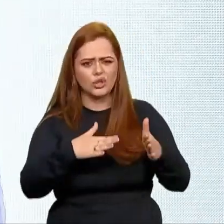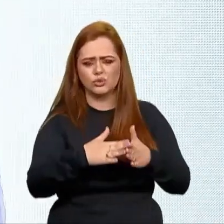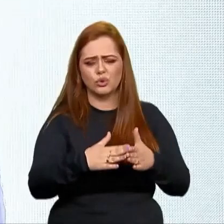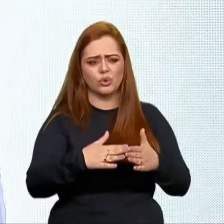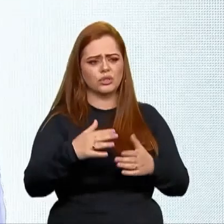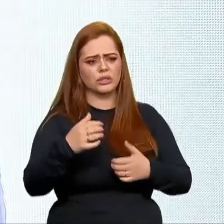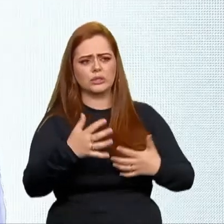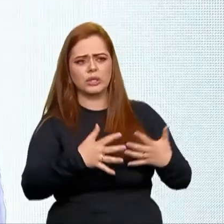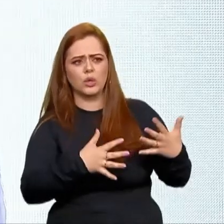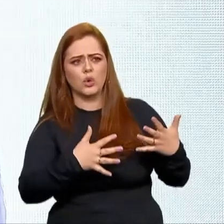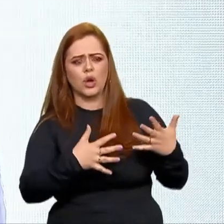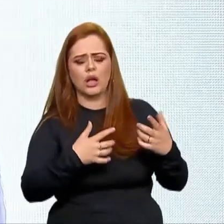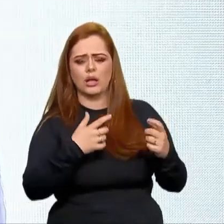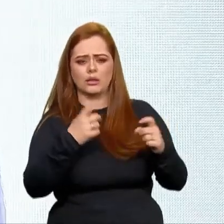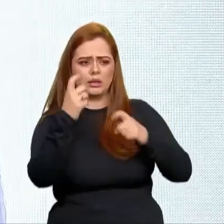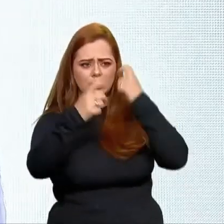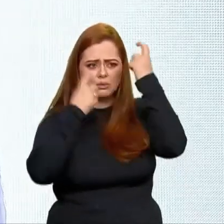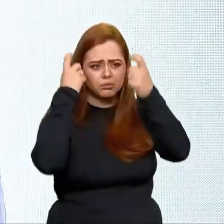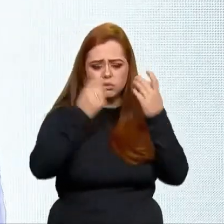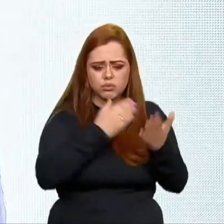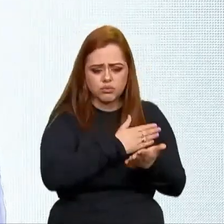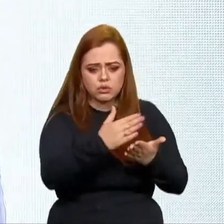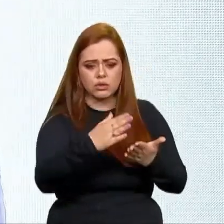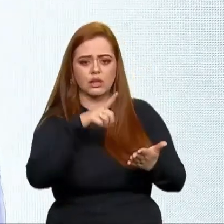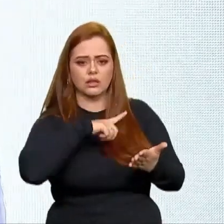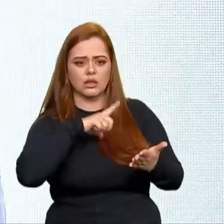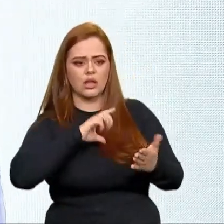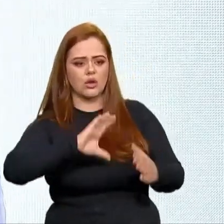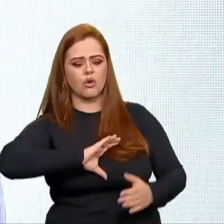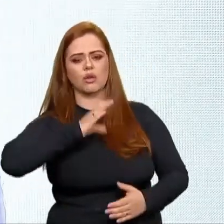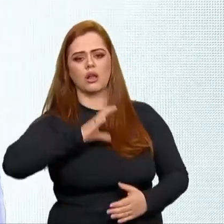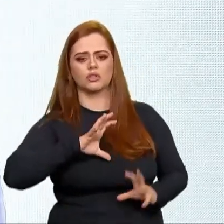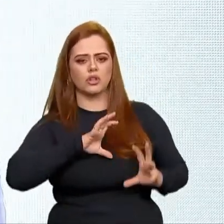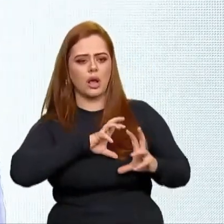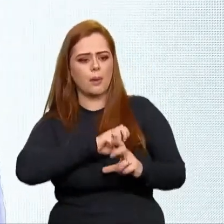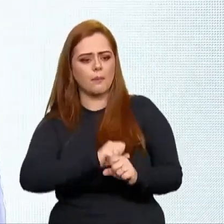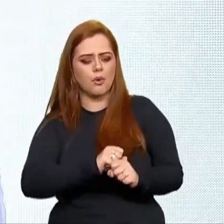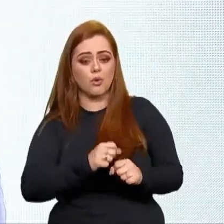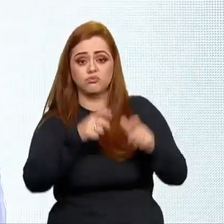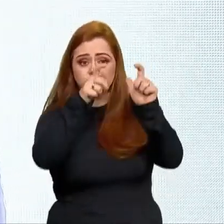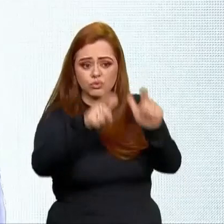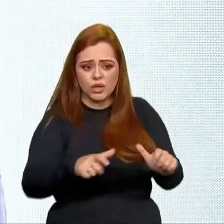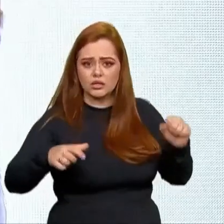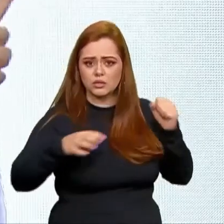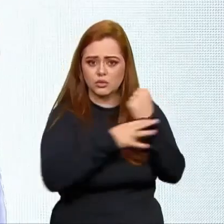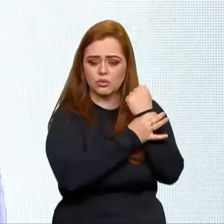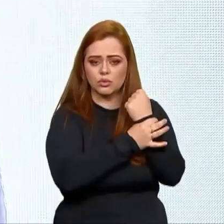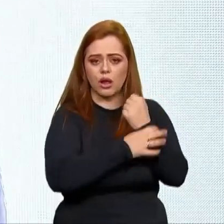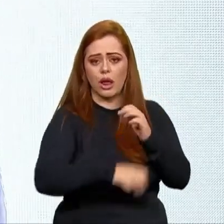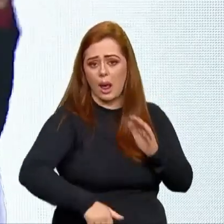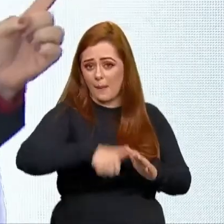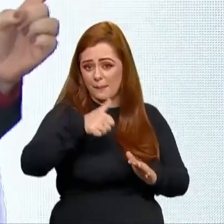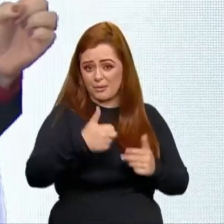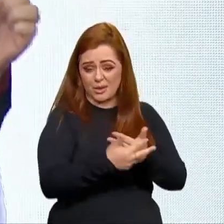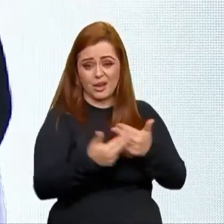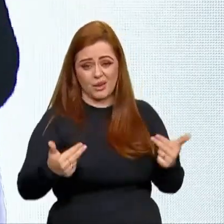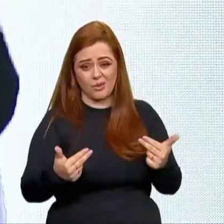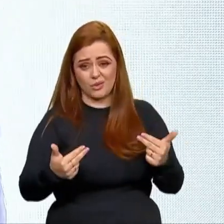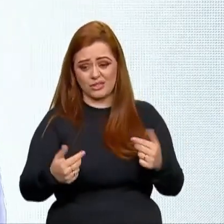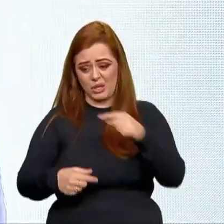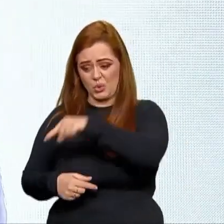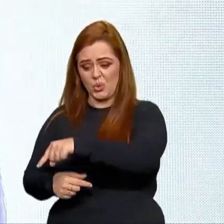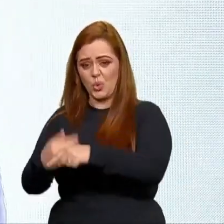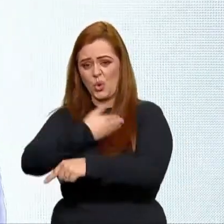amor, coragem e sensibilidade o país a um porto seguro. O primeiro ato do governo passado foi extinguir